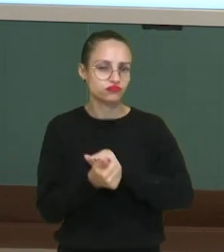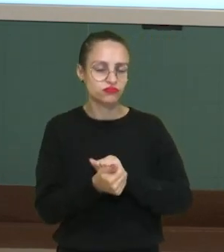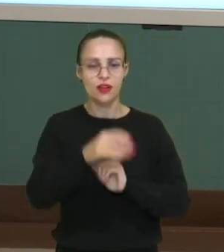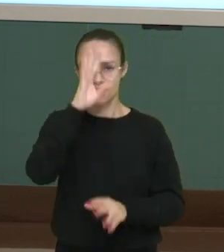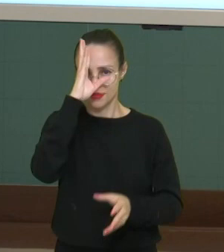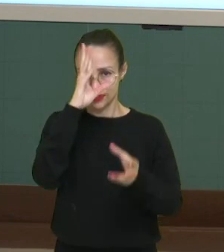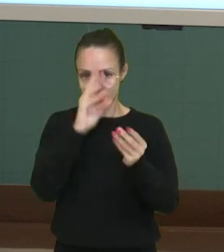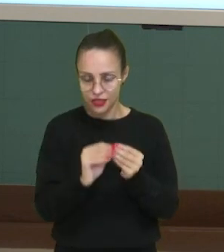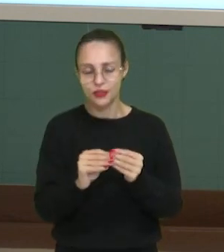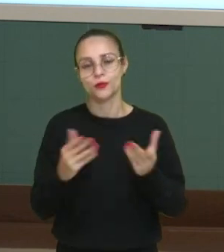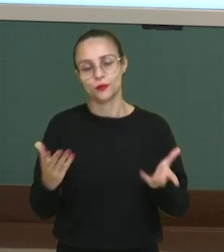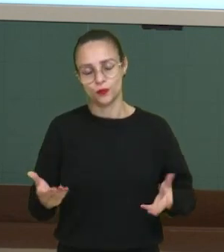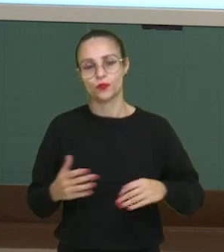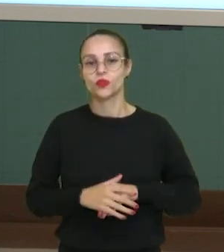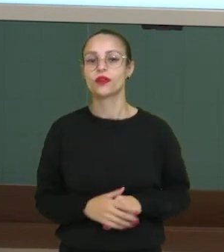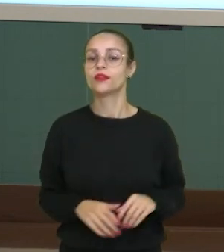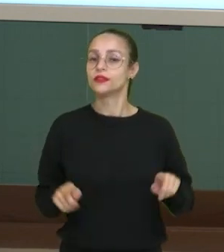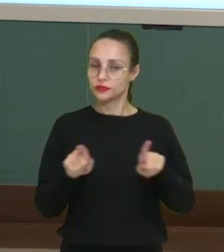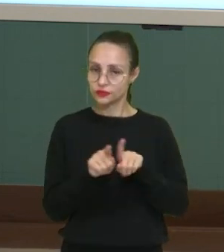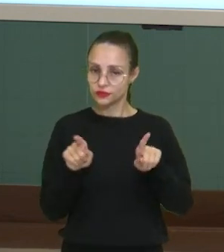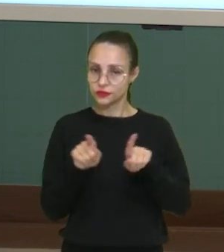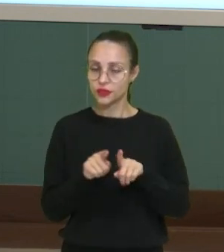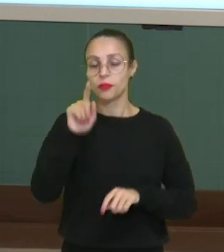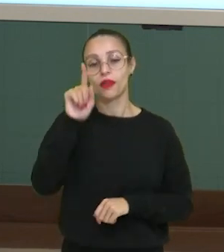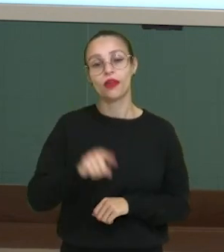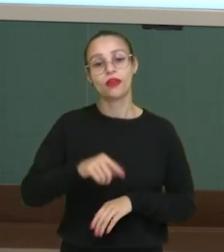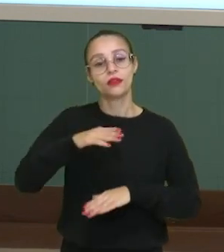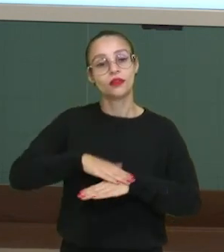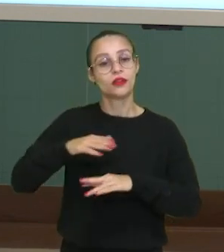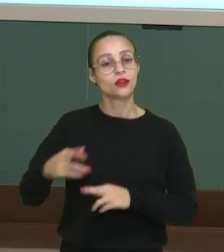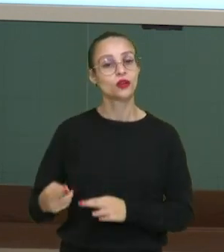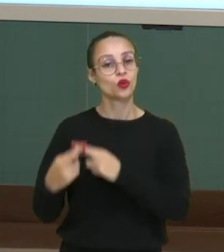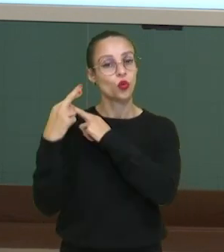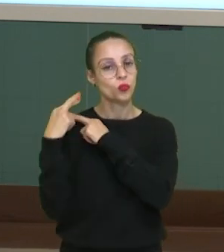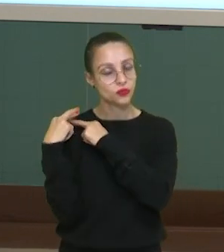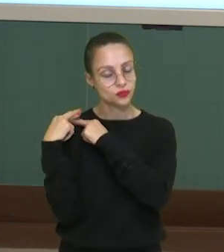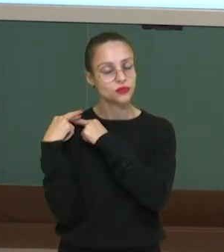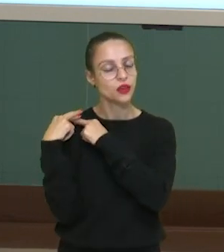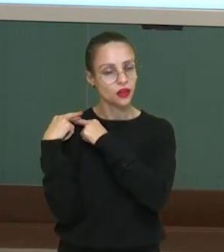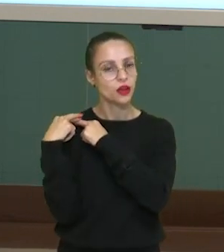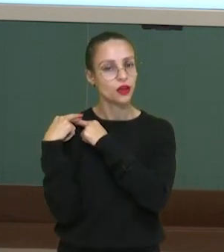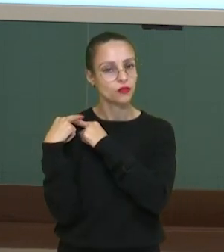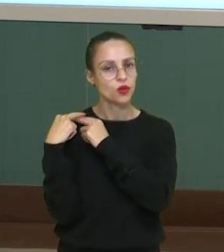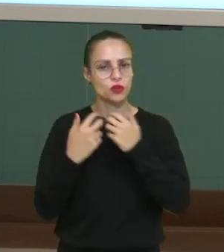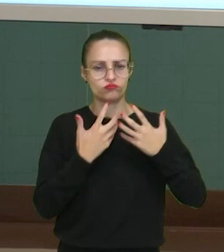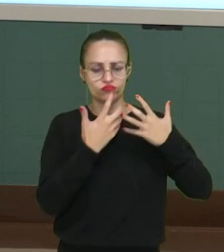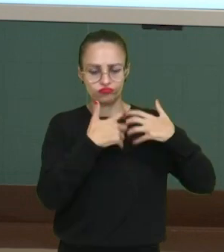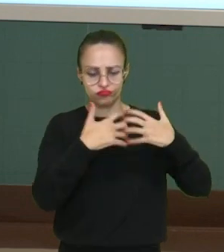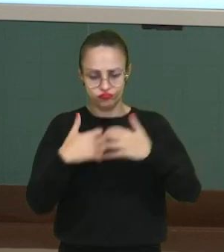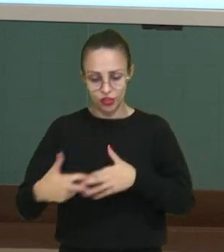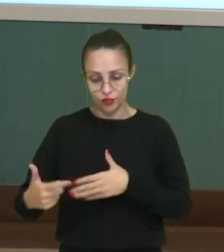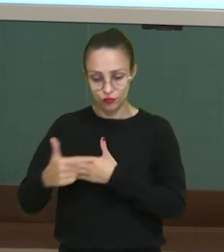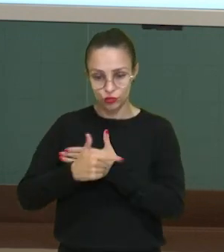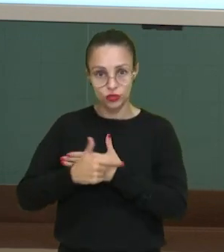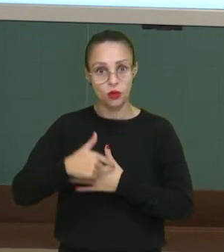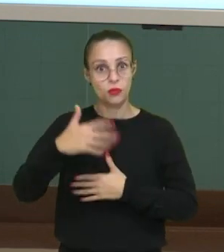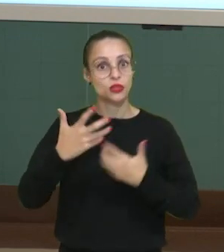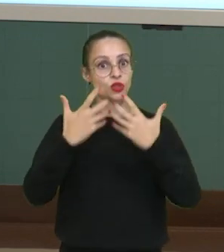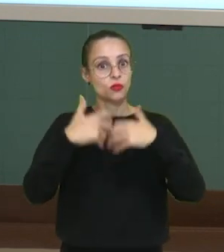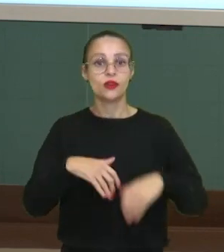está vendo. Também coordena as funções mais complexas do nosso corpo. Por exemplo, o